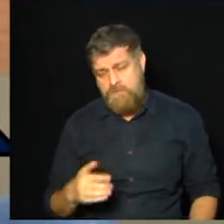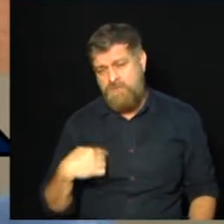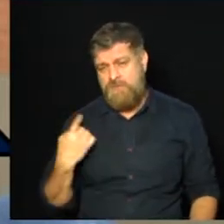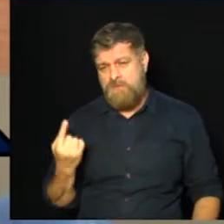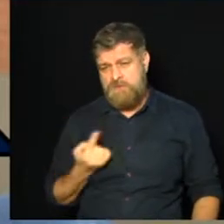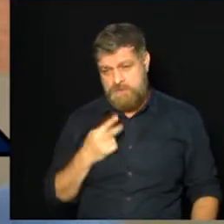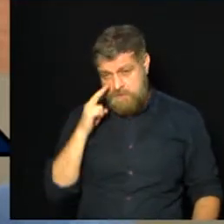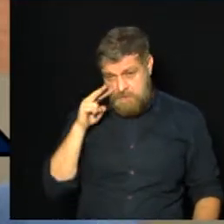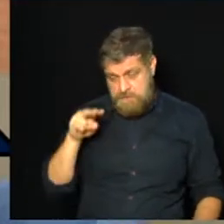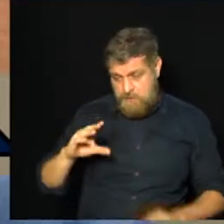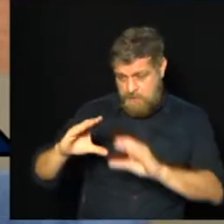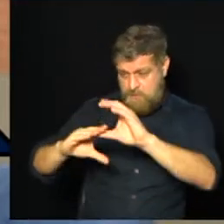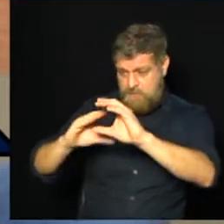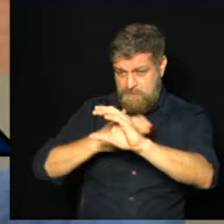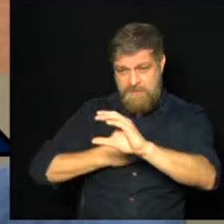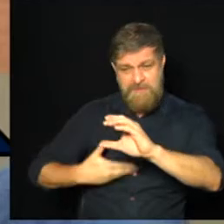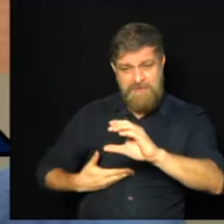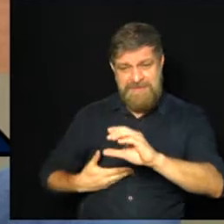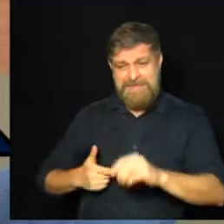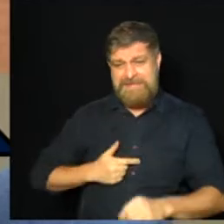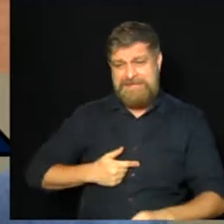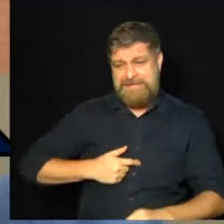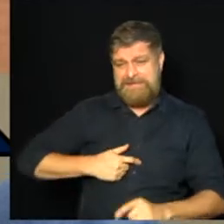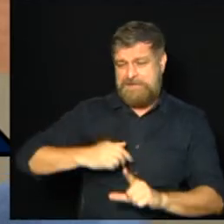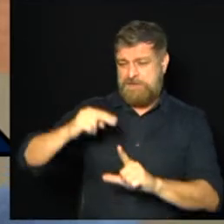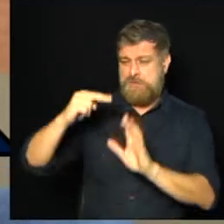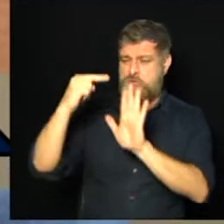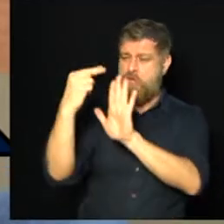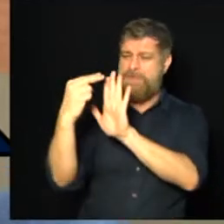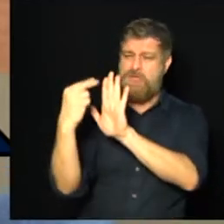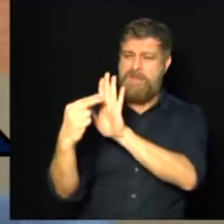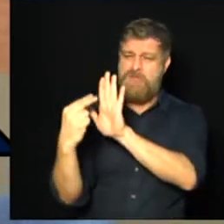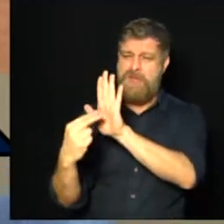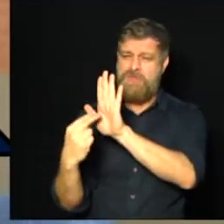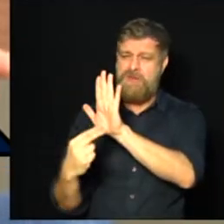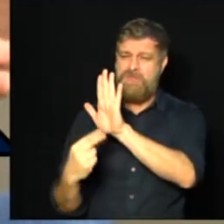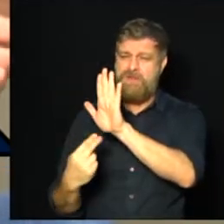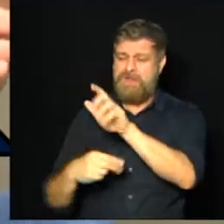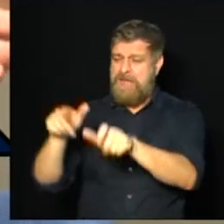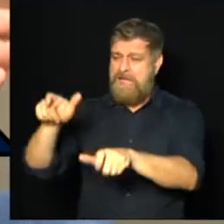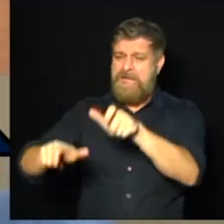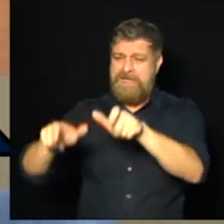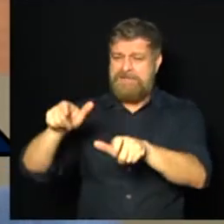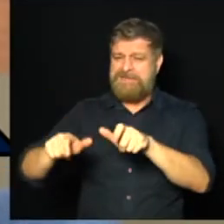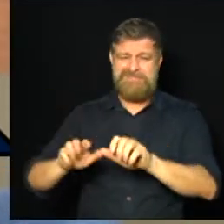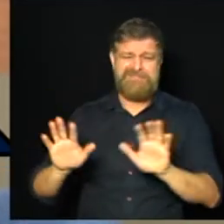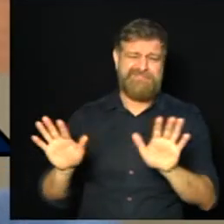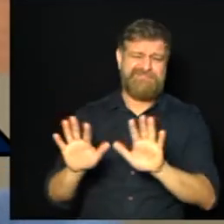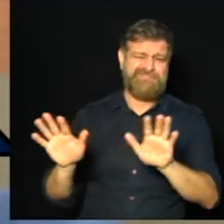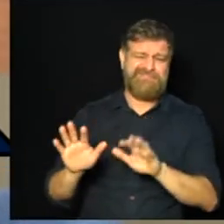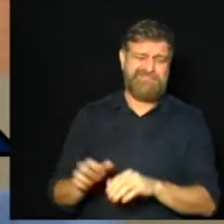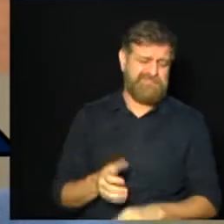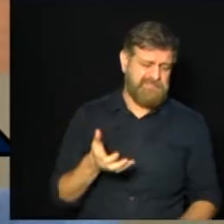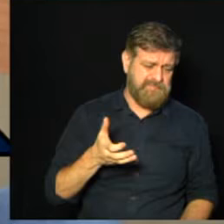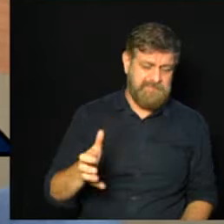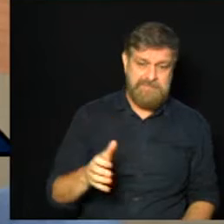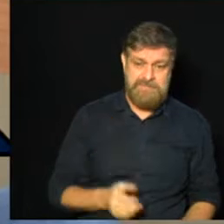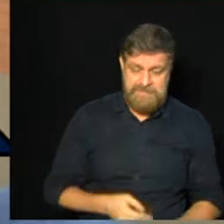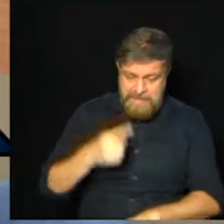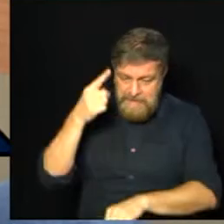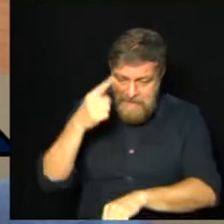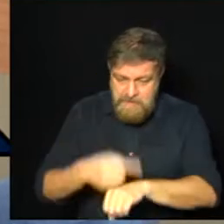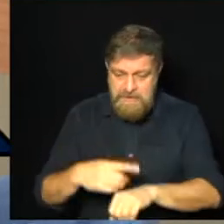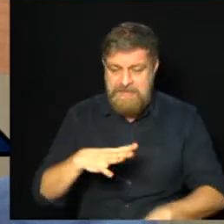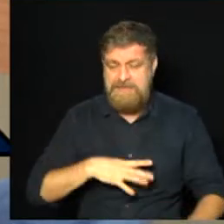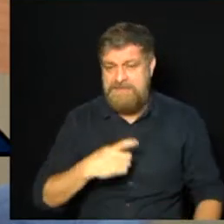concurso público, você vê que tem muitas pessoas inscritas e muitos acabam desistindo pela quantidade inscrita. E aí, na hora que a cidade precisa